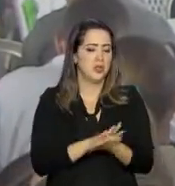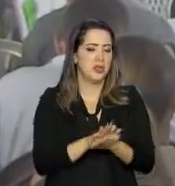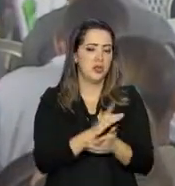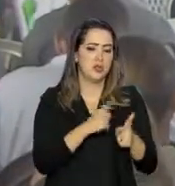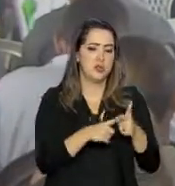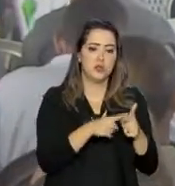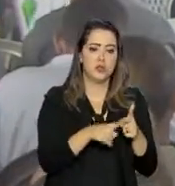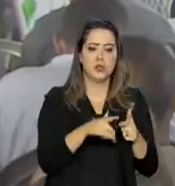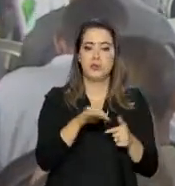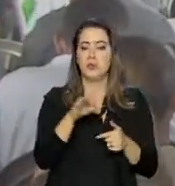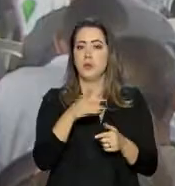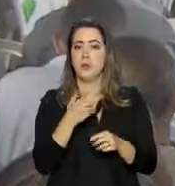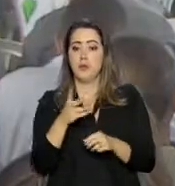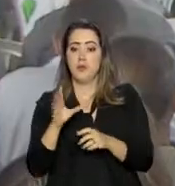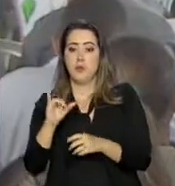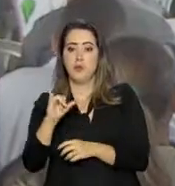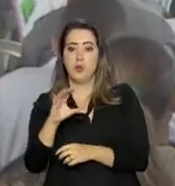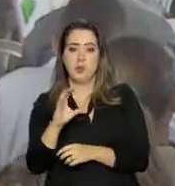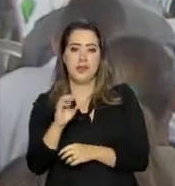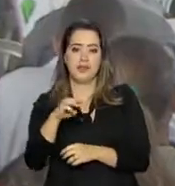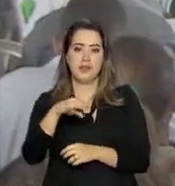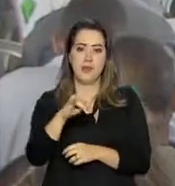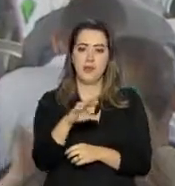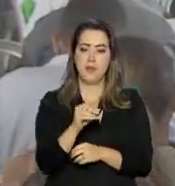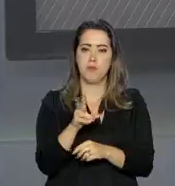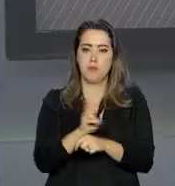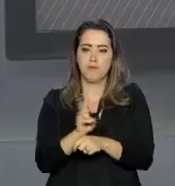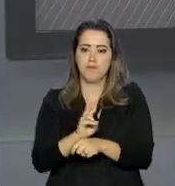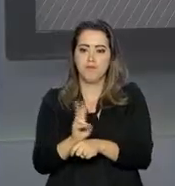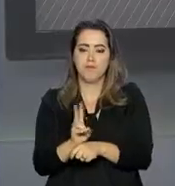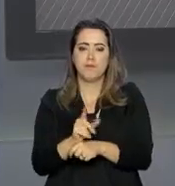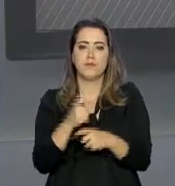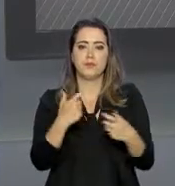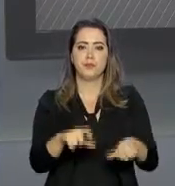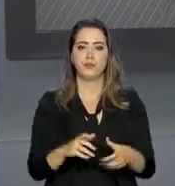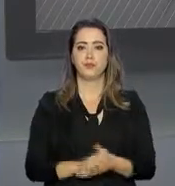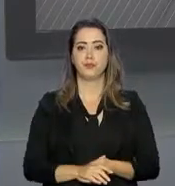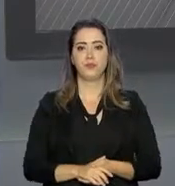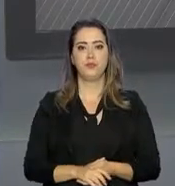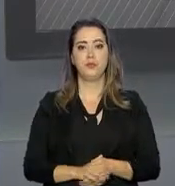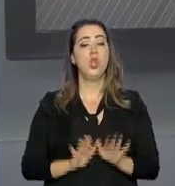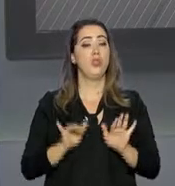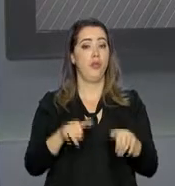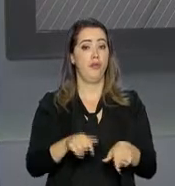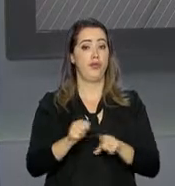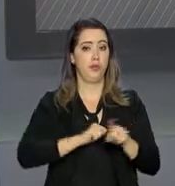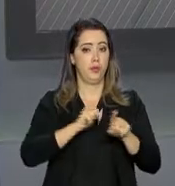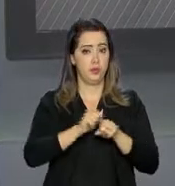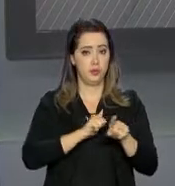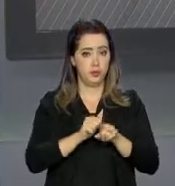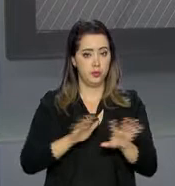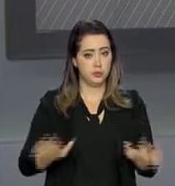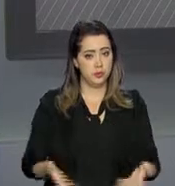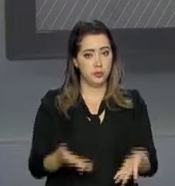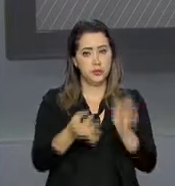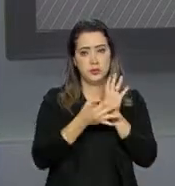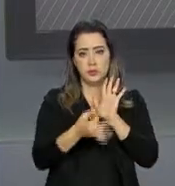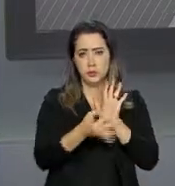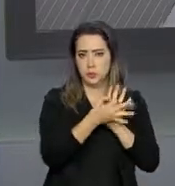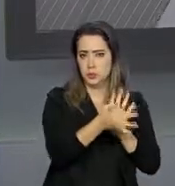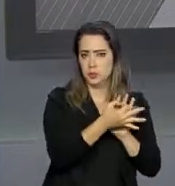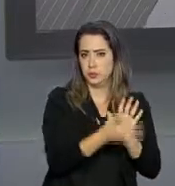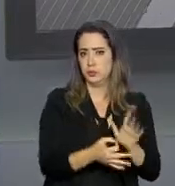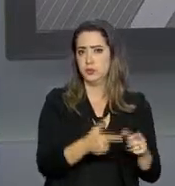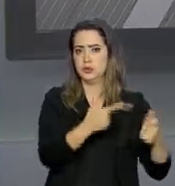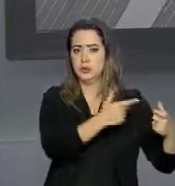de 100 mil de gerir a área com uma unidade de conservação e até o final deste mês o icm bio vai promover audiências públicas